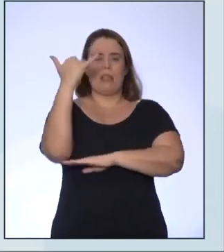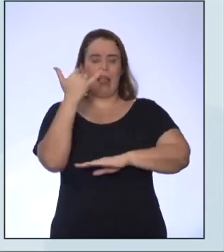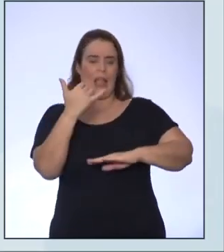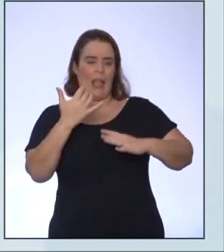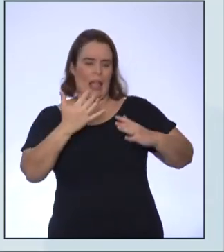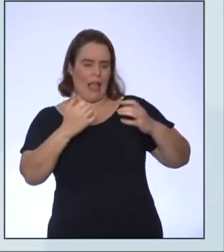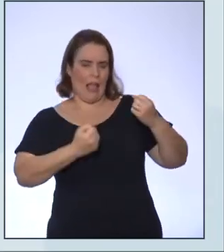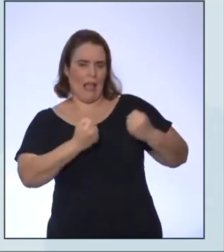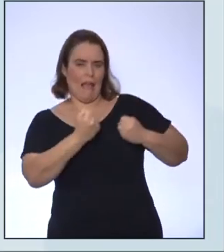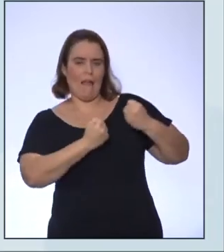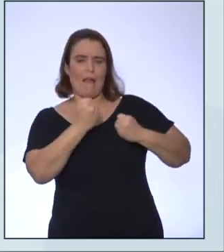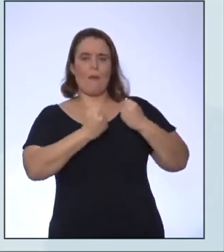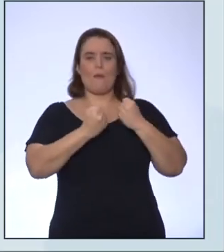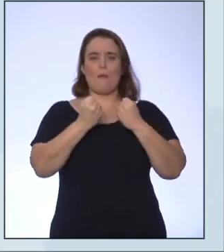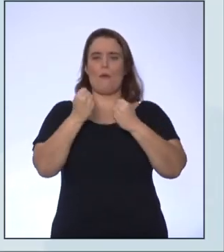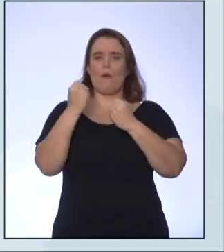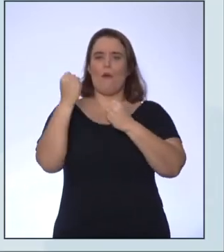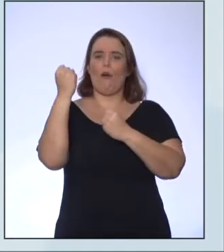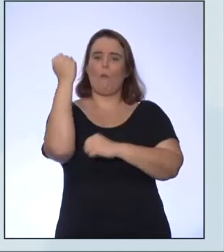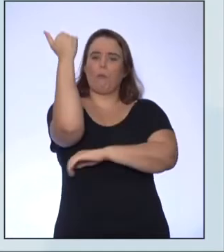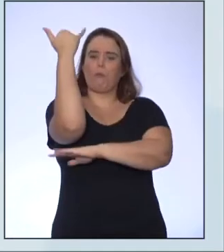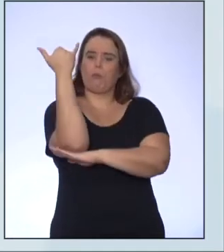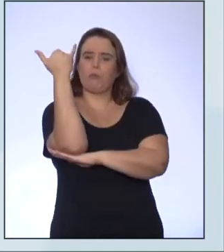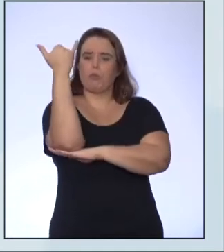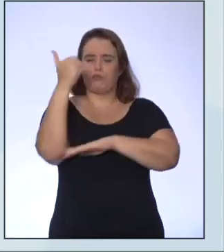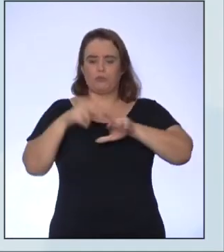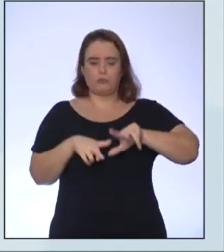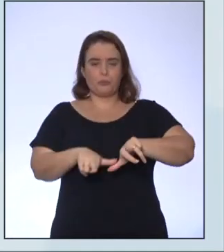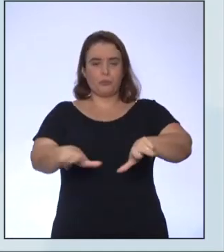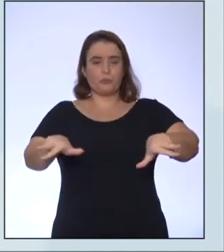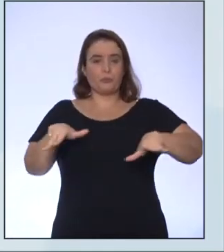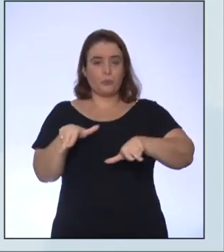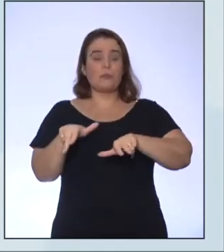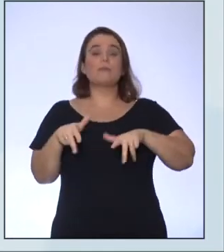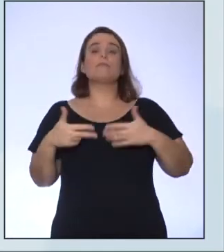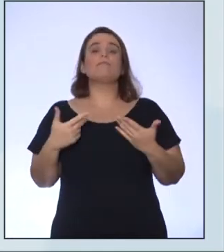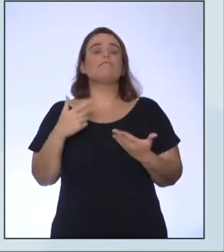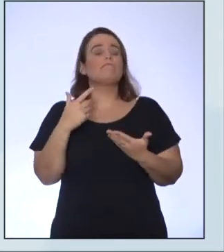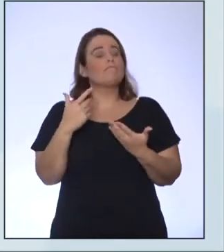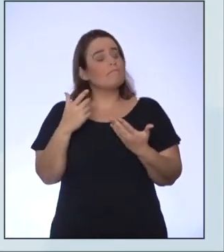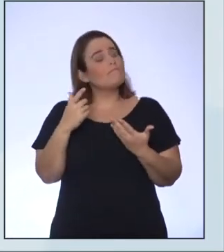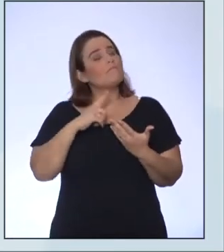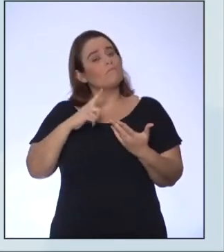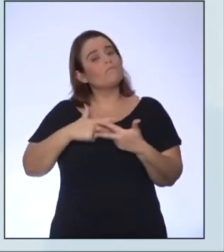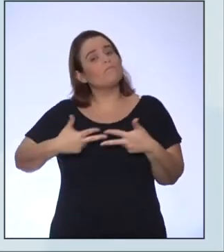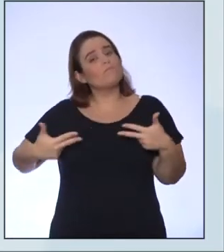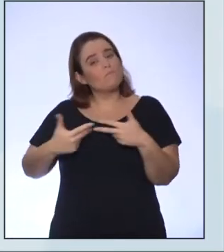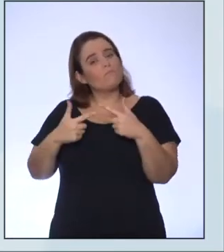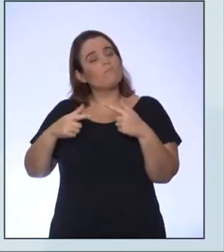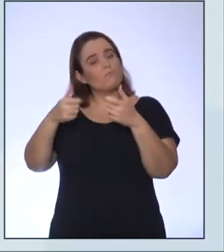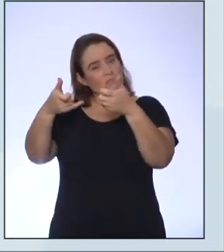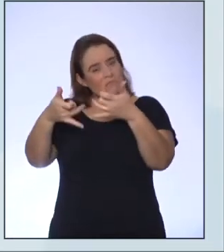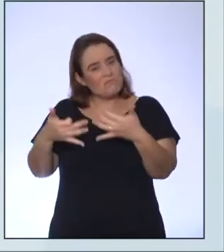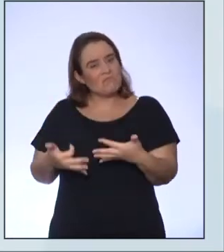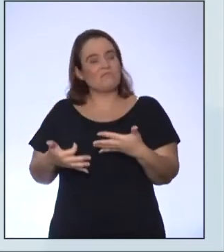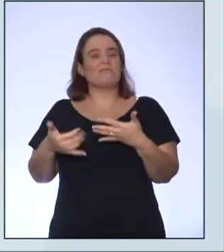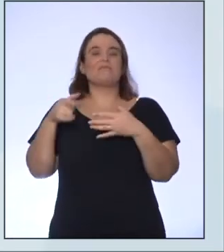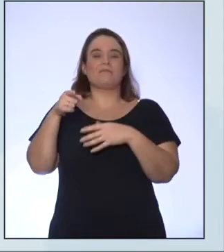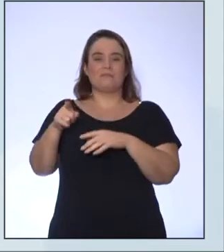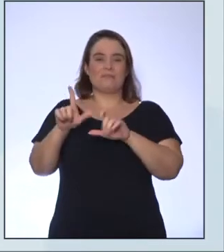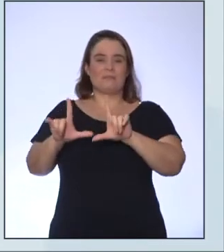placas, postes, né, nós temos uma série de elementos para descrever nessa